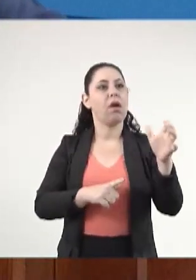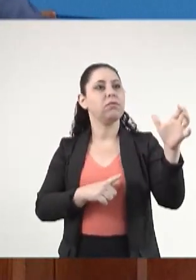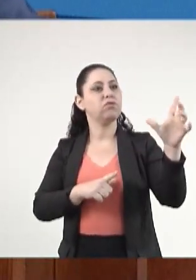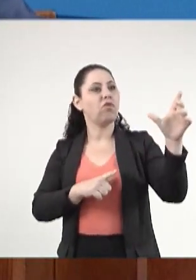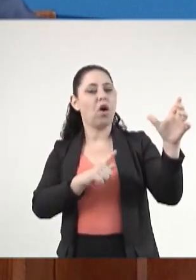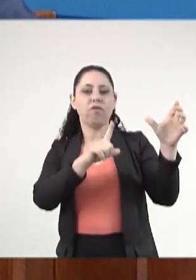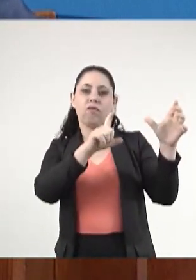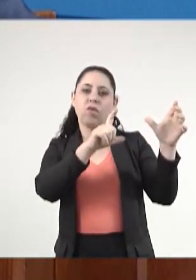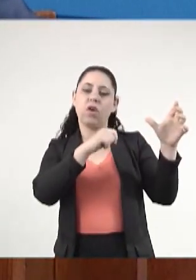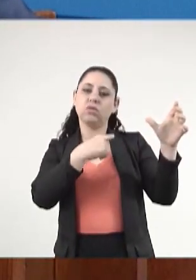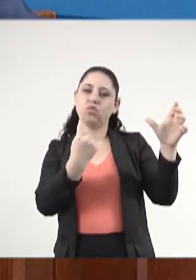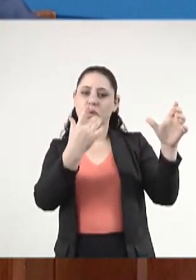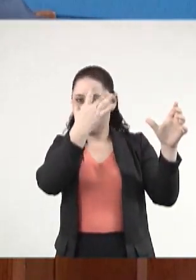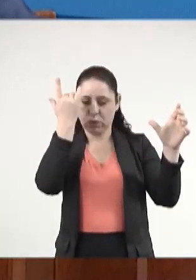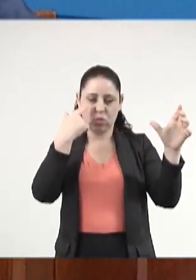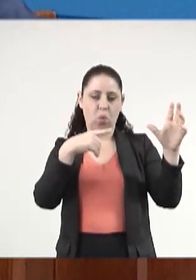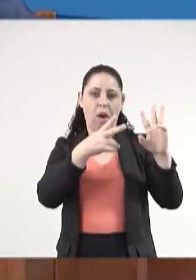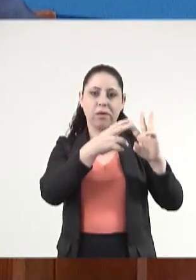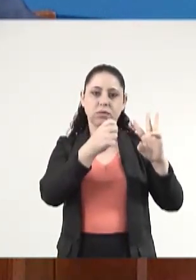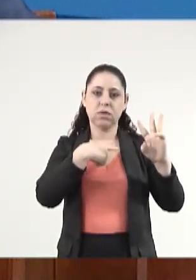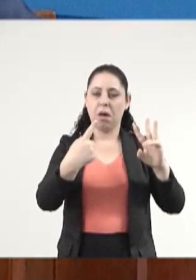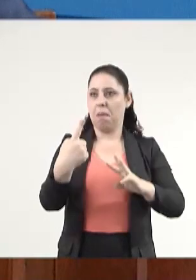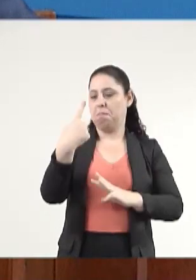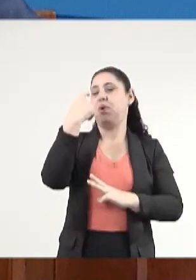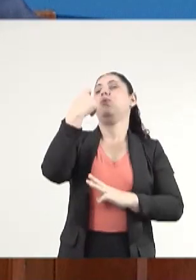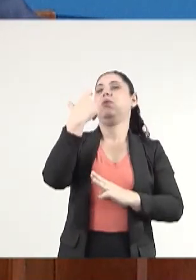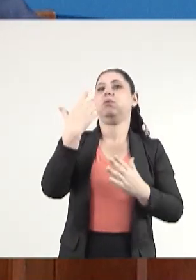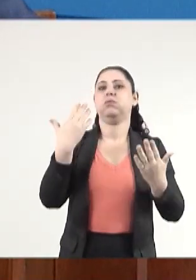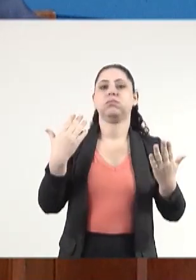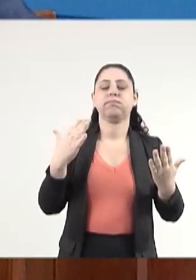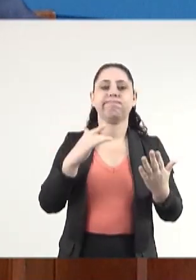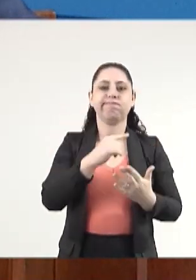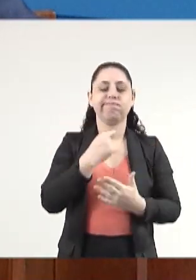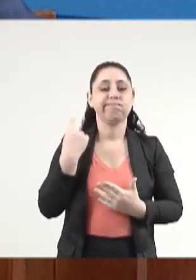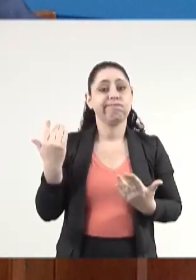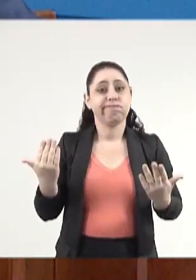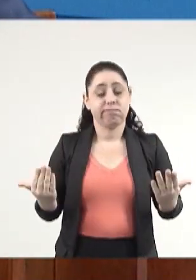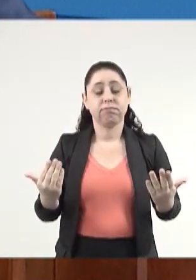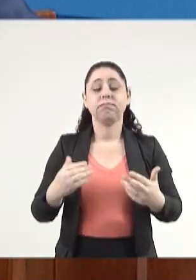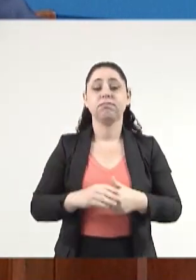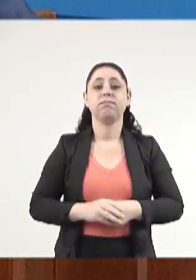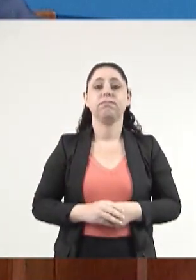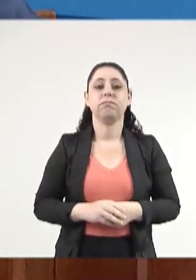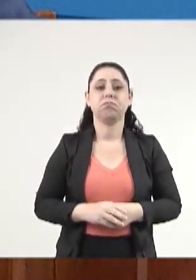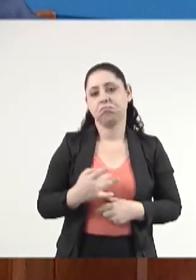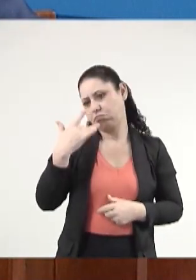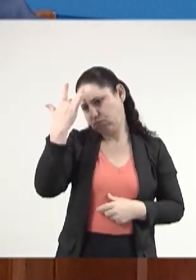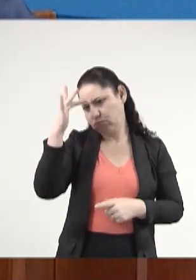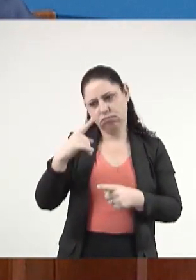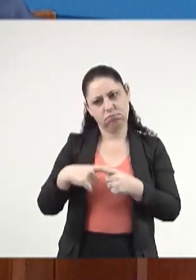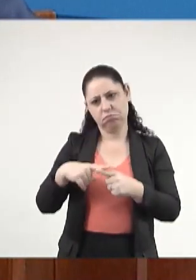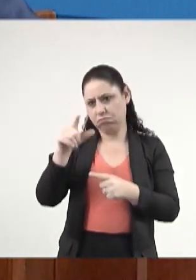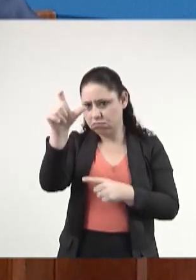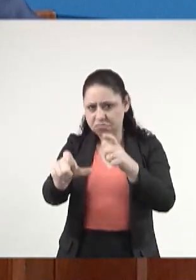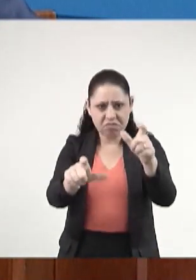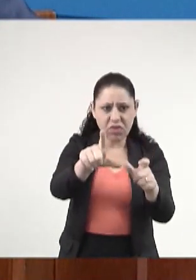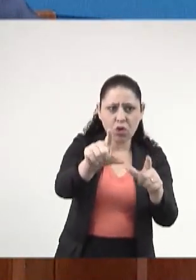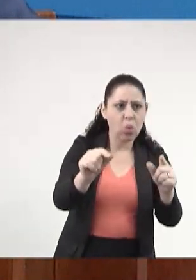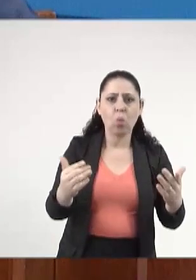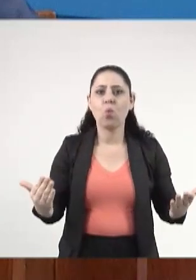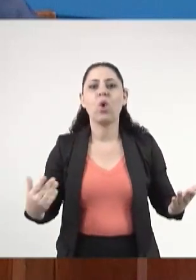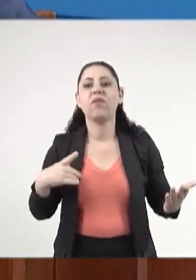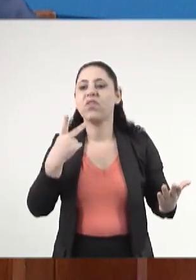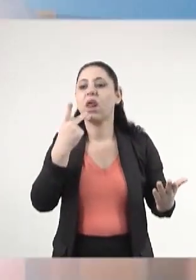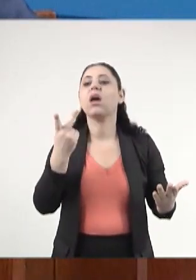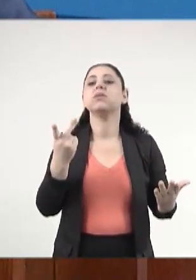a foto, um indígena levou um tiro na cabeça e foi morto. Não sabemos por quem, eu não posso afirmar